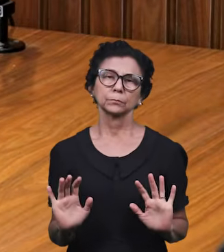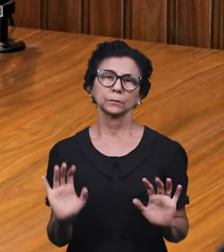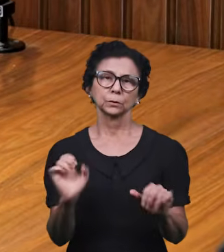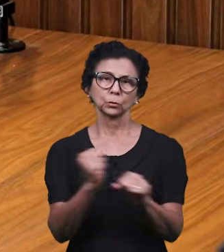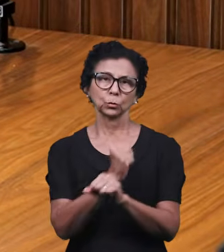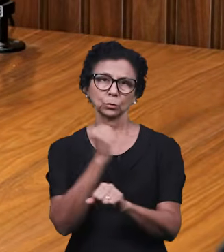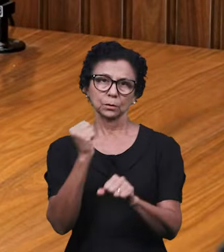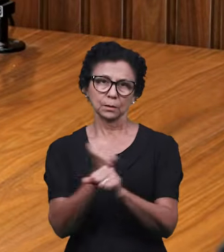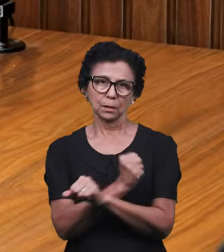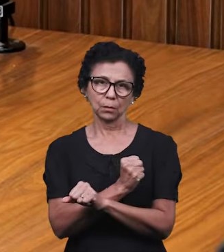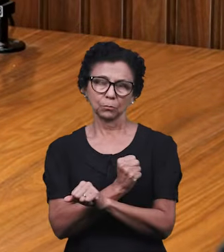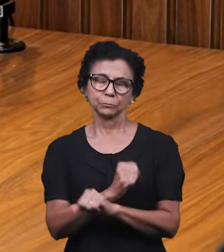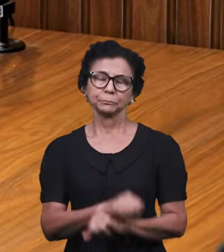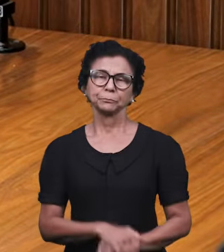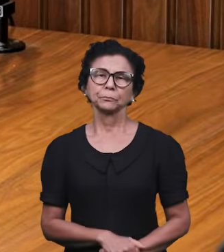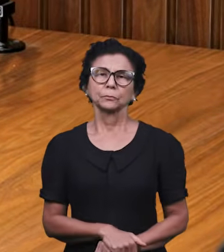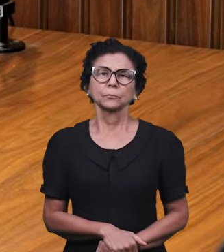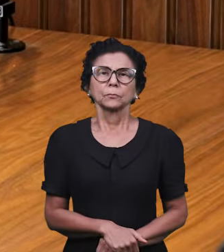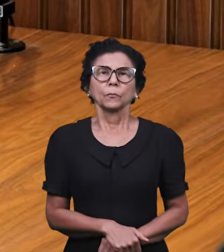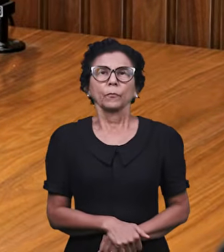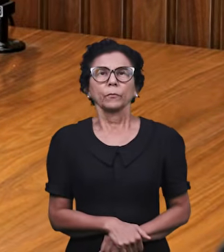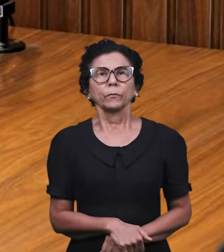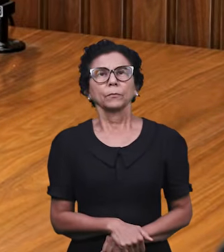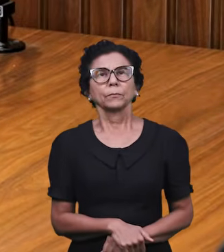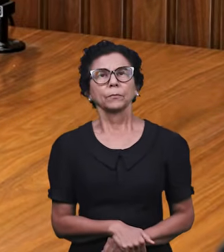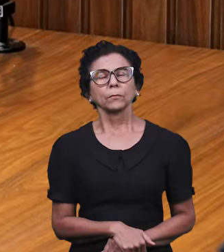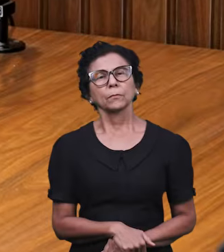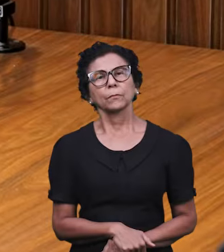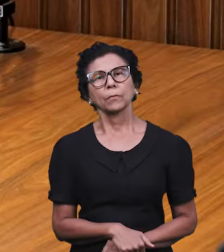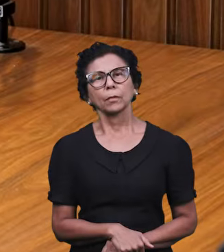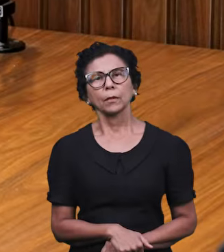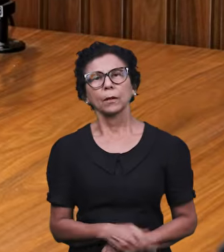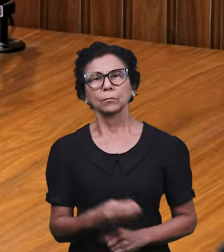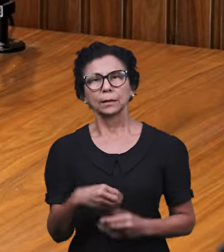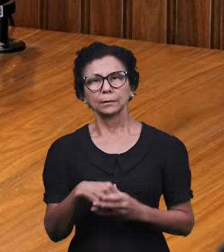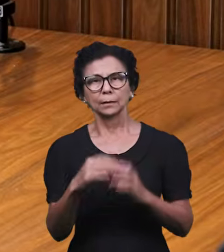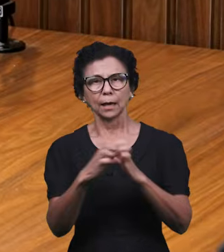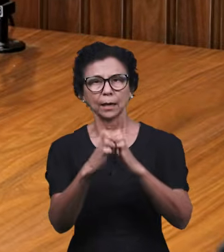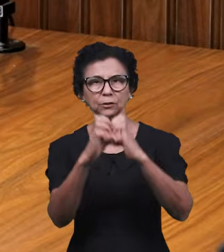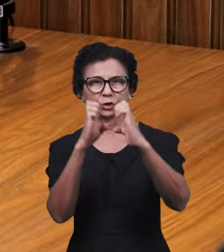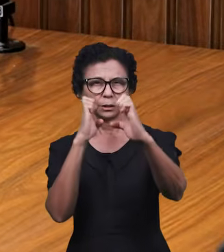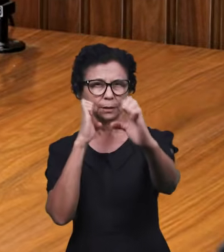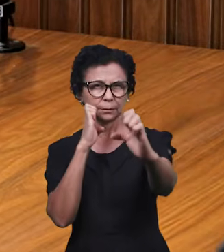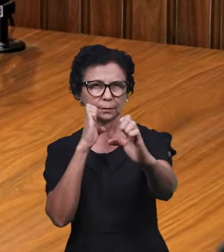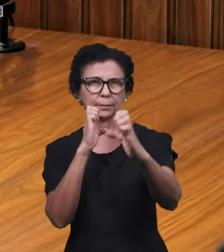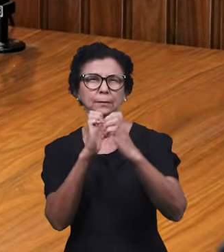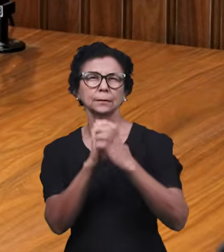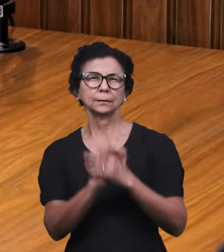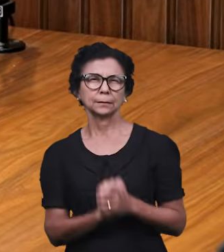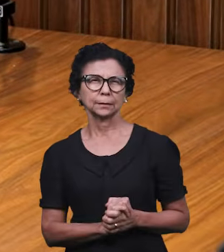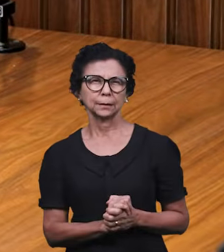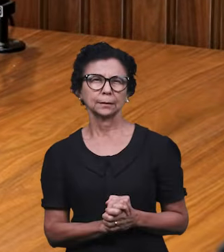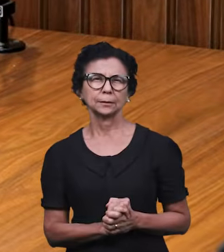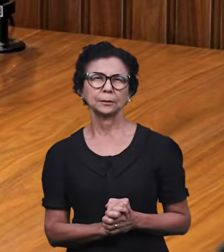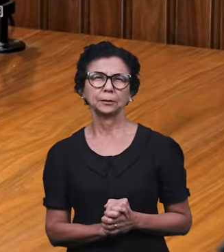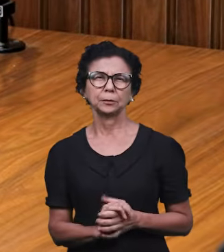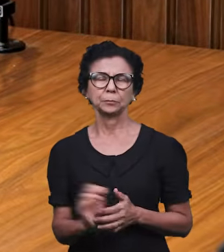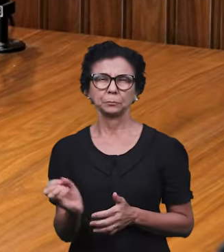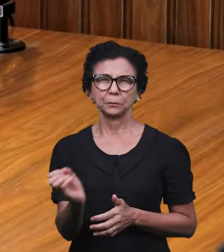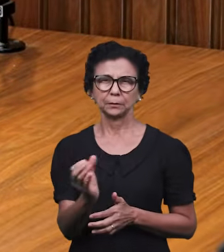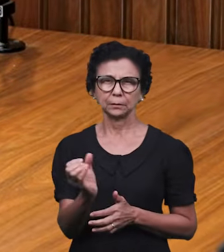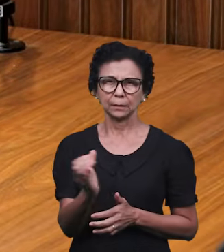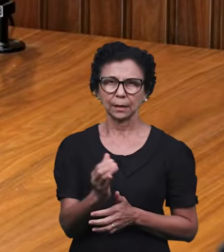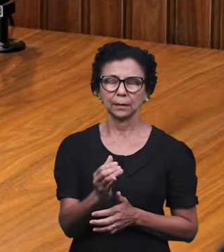parte de construção, nós estamos falando de dos campos da engenharia, né? Quando a gente traz na parte moderna, né,